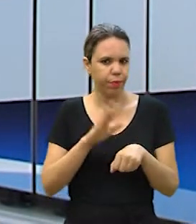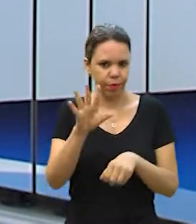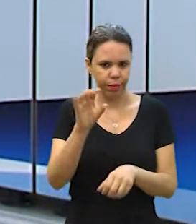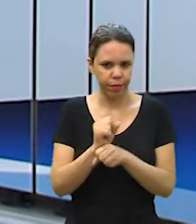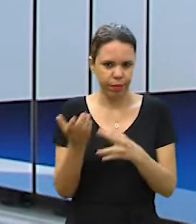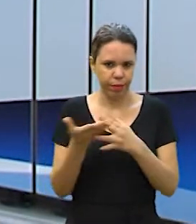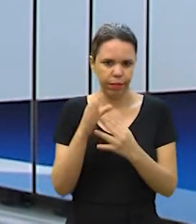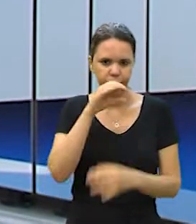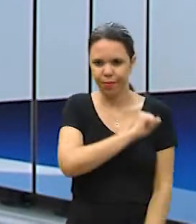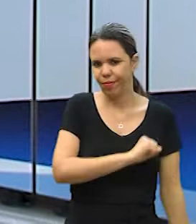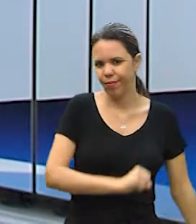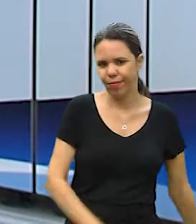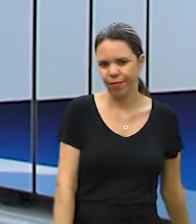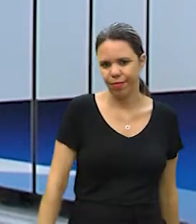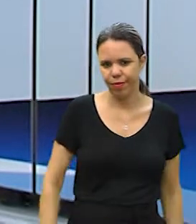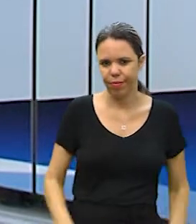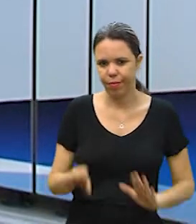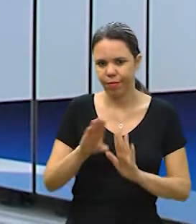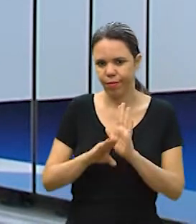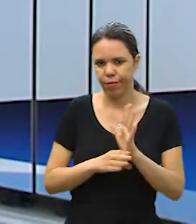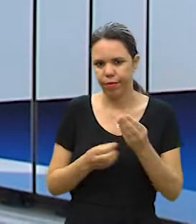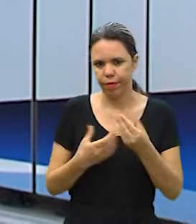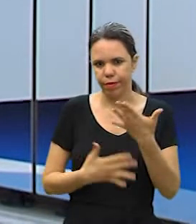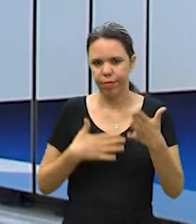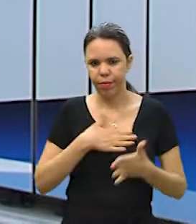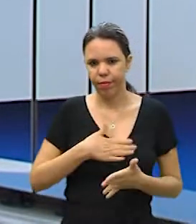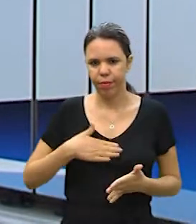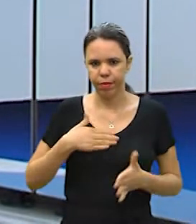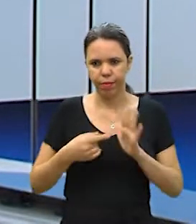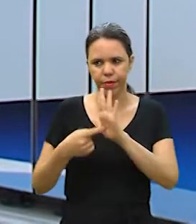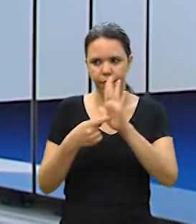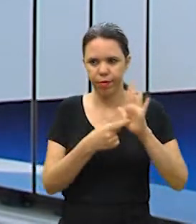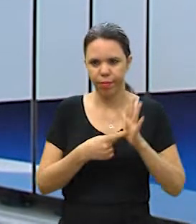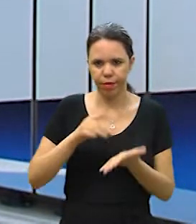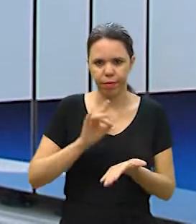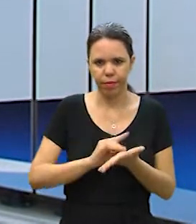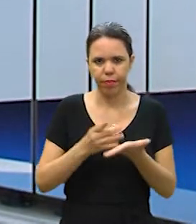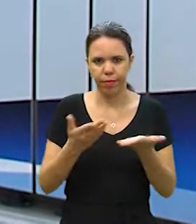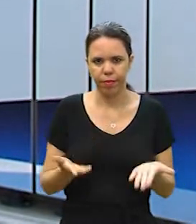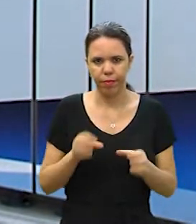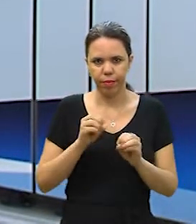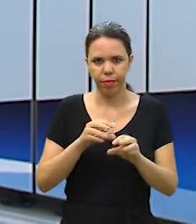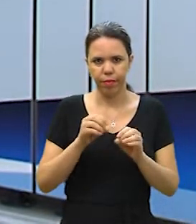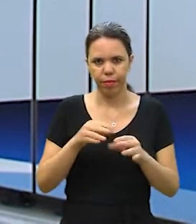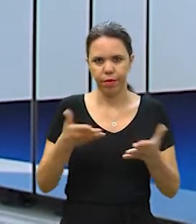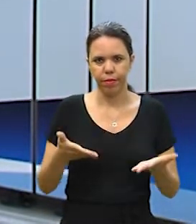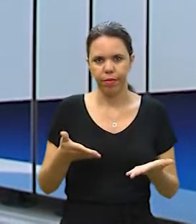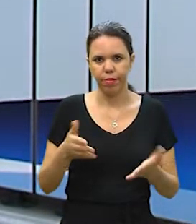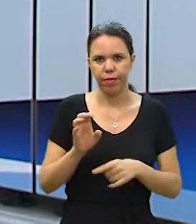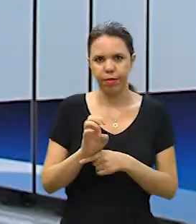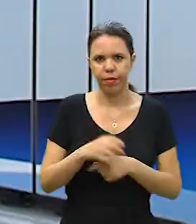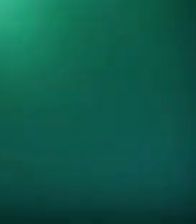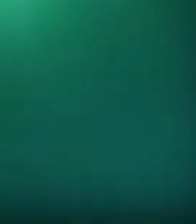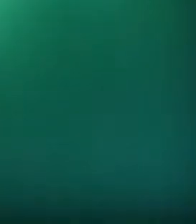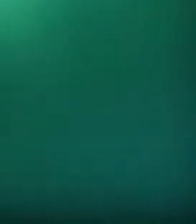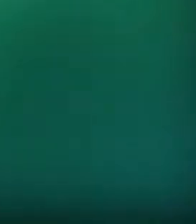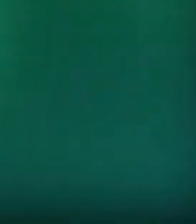Não saia daí que o intervalo é rapidinho, o programa tá bom demais, mostrando esta realidade da educação aqui no nosso